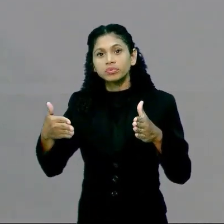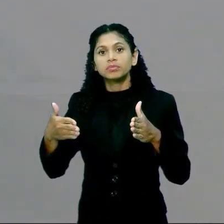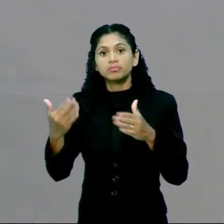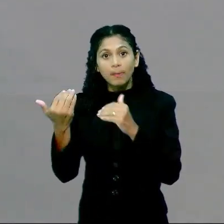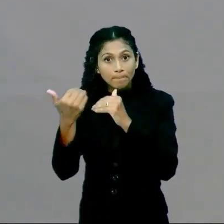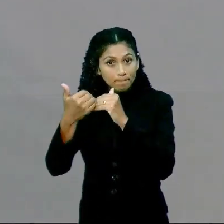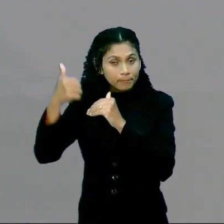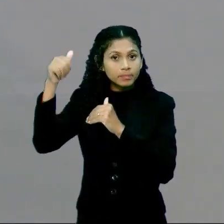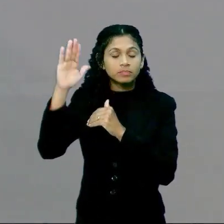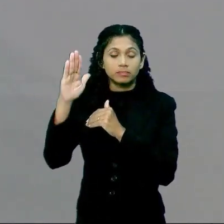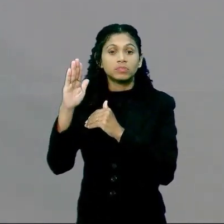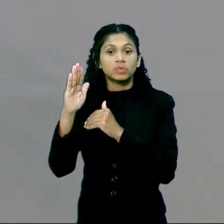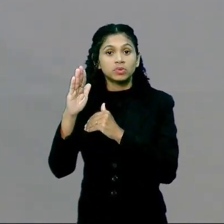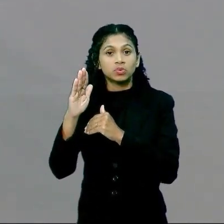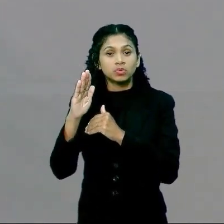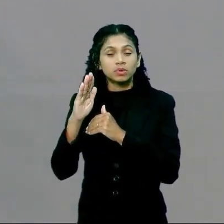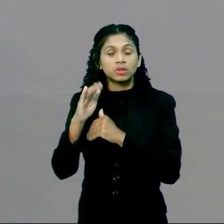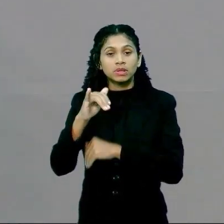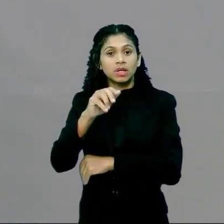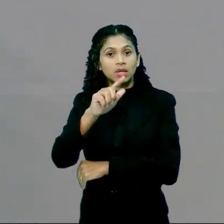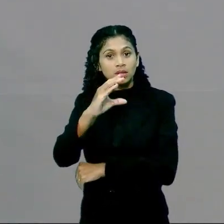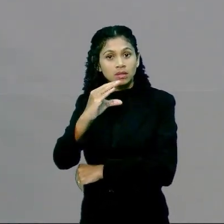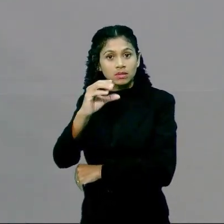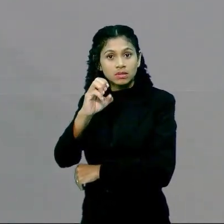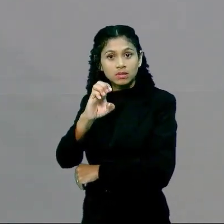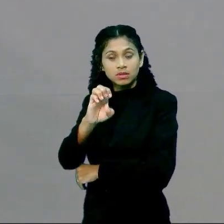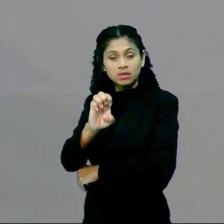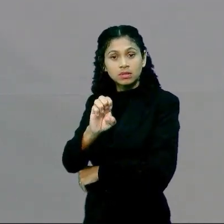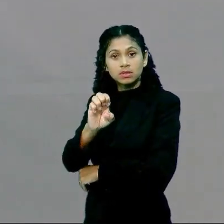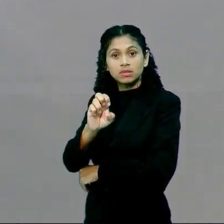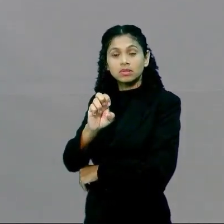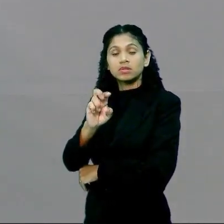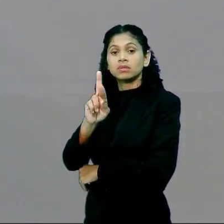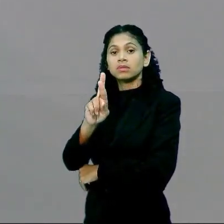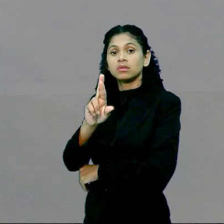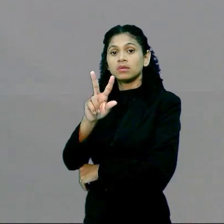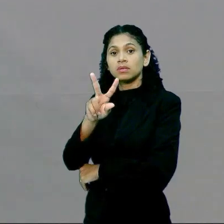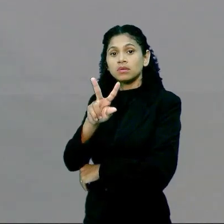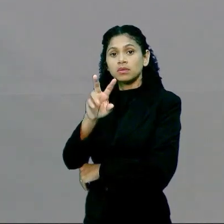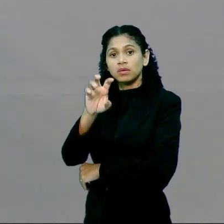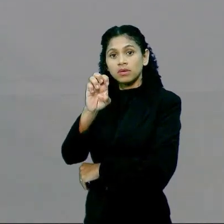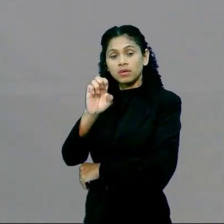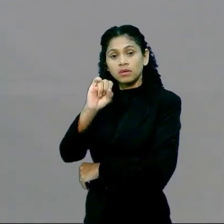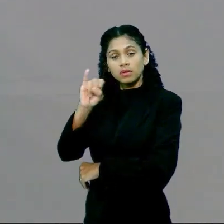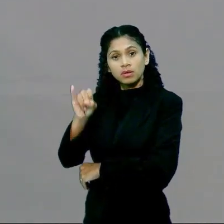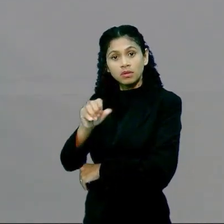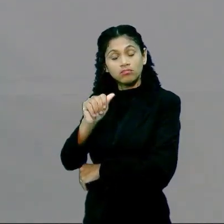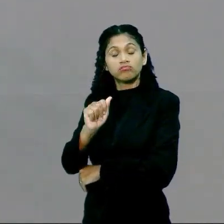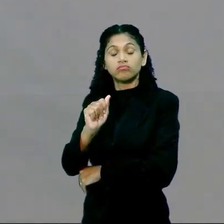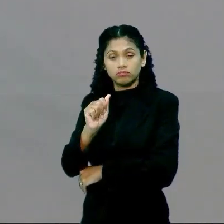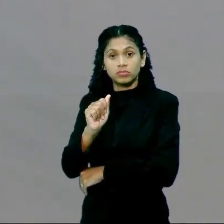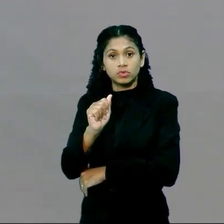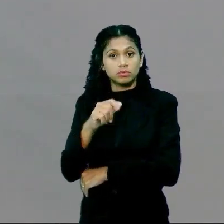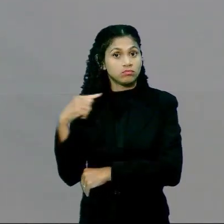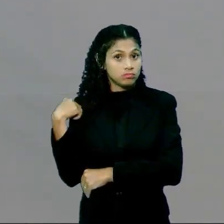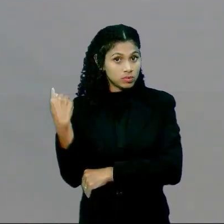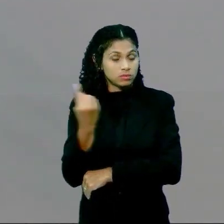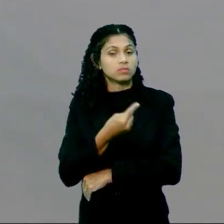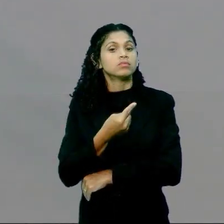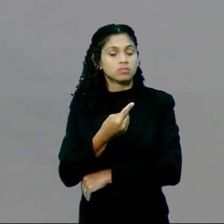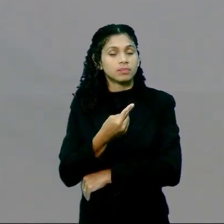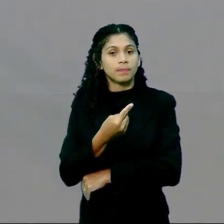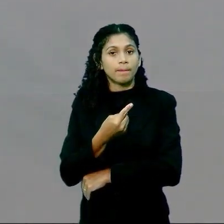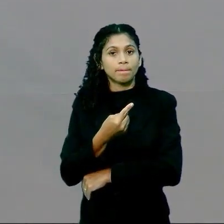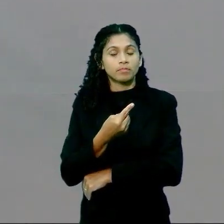cerveja tradicional, e só que ela não tem teor alcoólico. Então ela é uma bebida gasificada e vendida como tal, né, com um